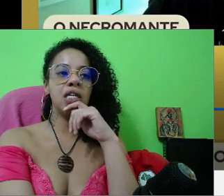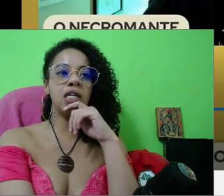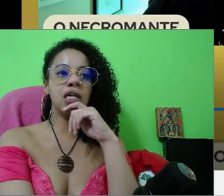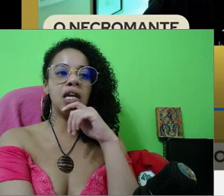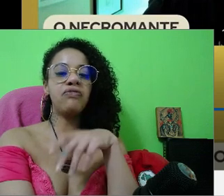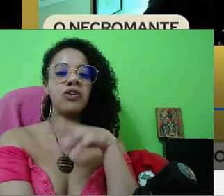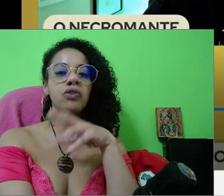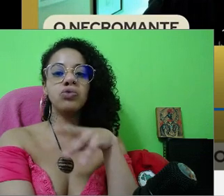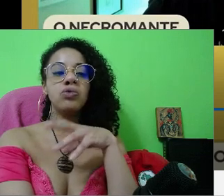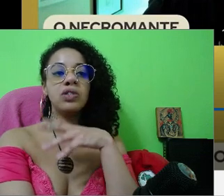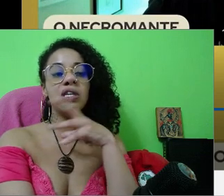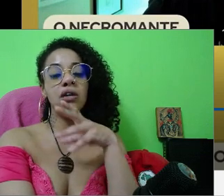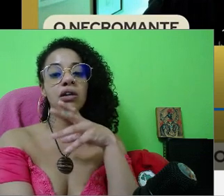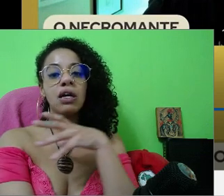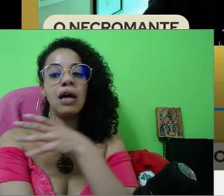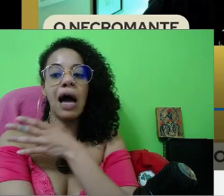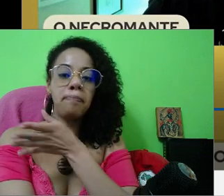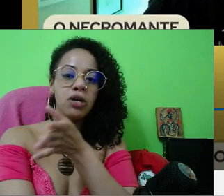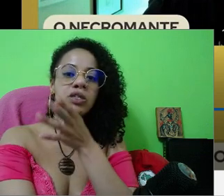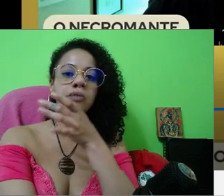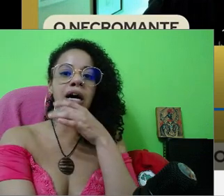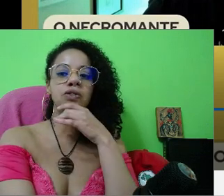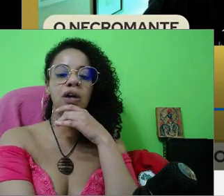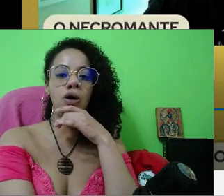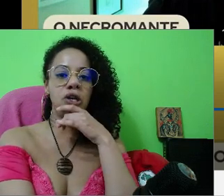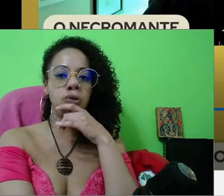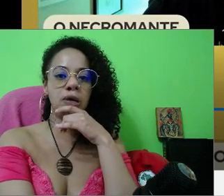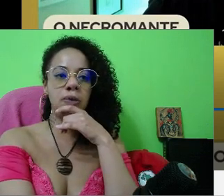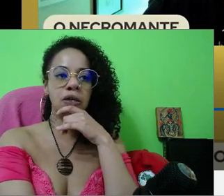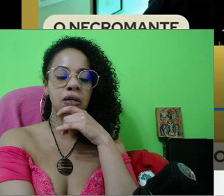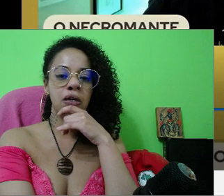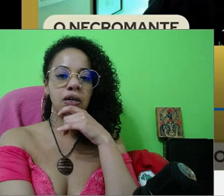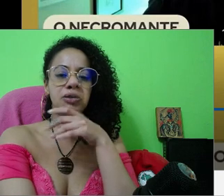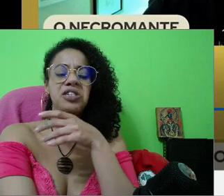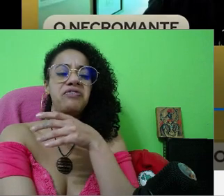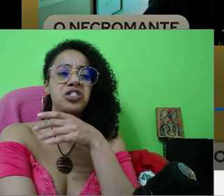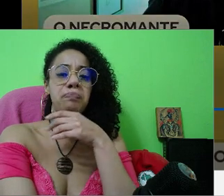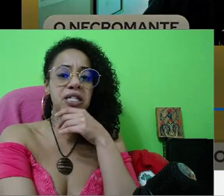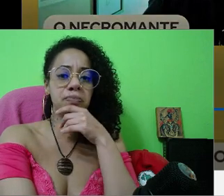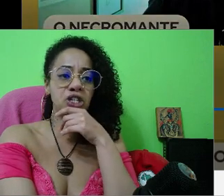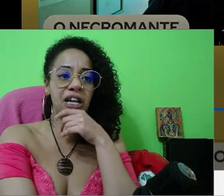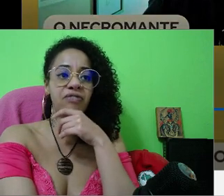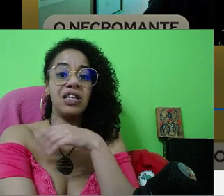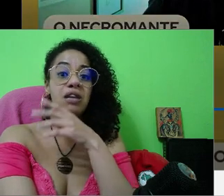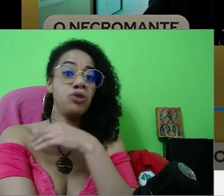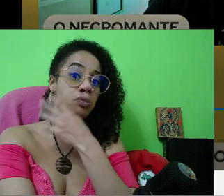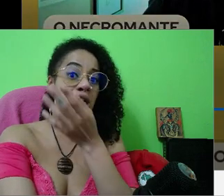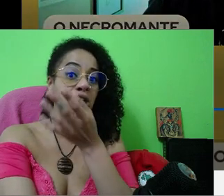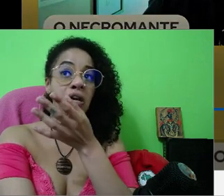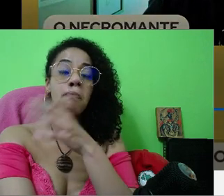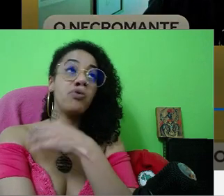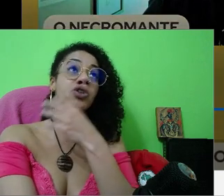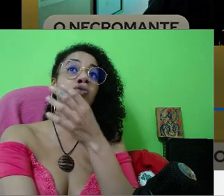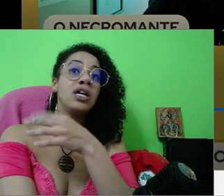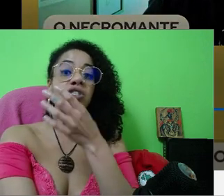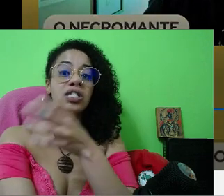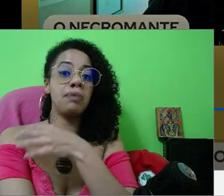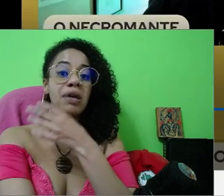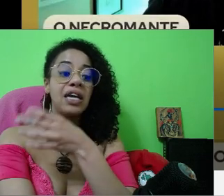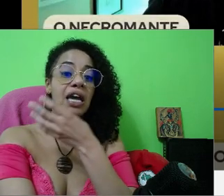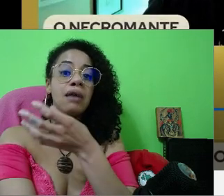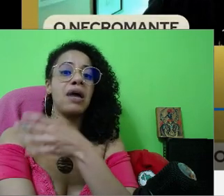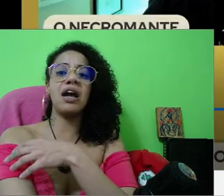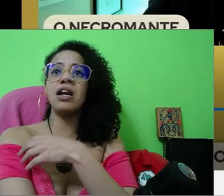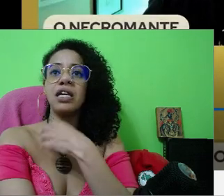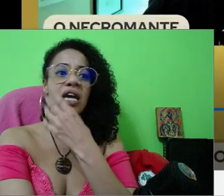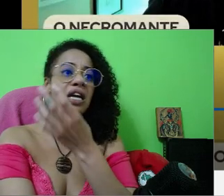houves e ele foi um dos que abriu espaço realmente para mim inclusive eu já Participei de Live dele muito menos muito antes